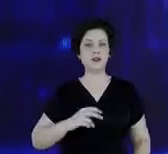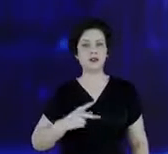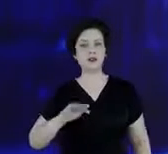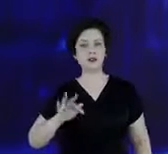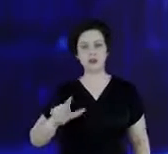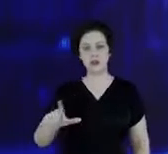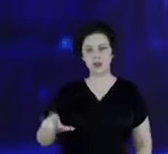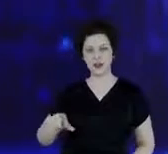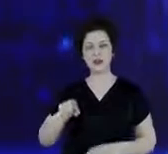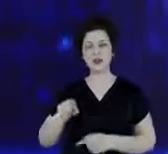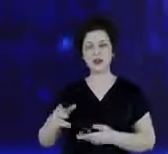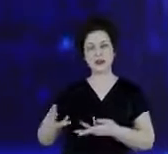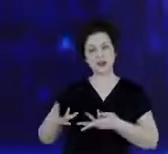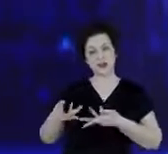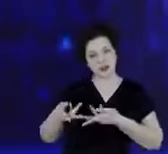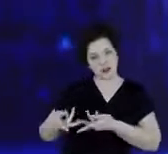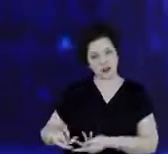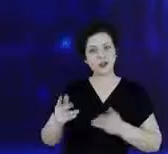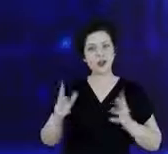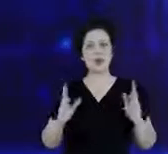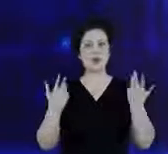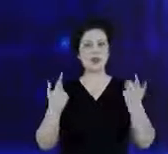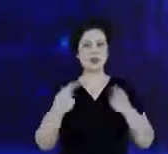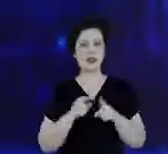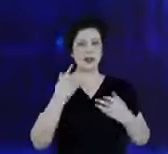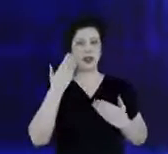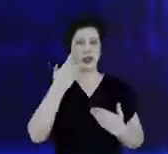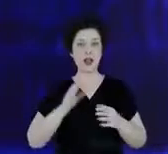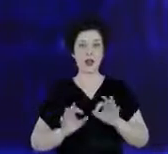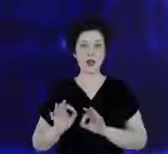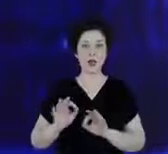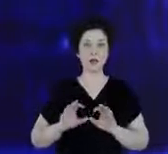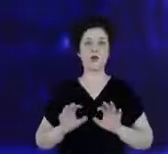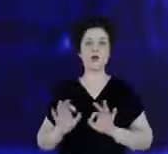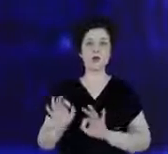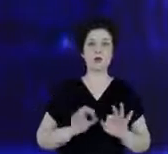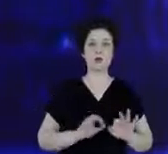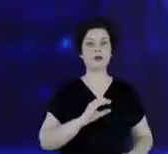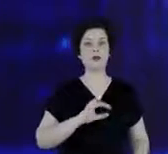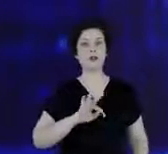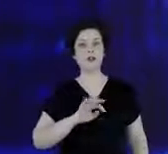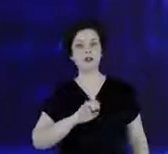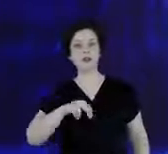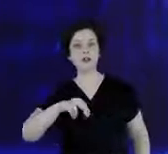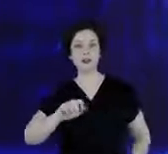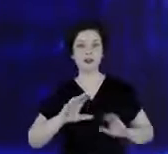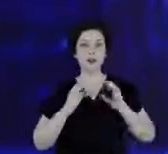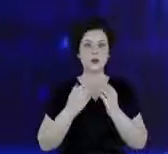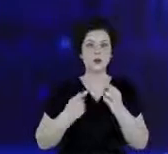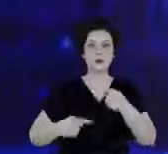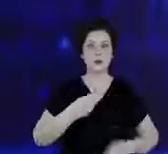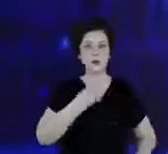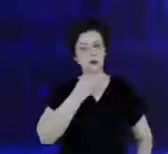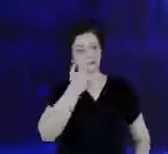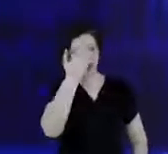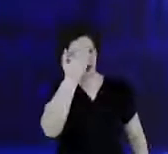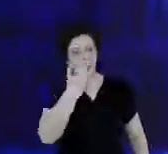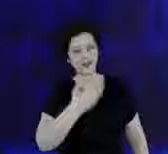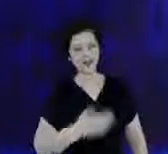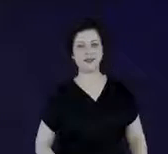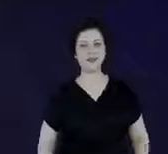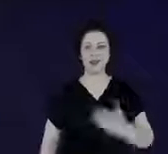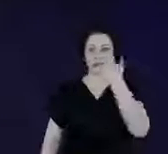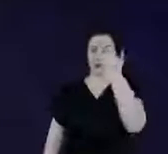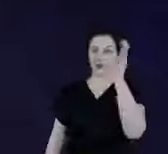Nossa anfitriã que do evento e agradecer toda a organização do citenel que esperar oportunidade desse debate Obrigado pessoal